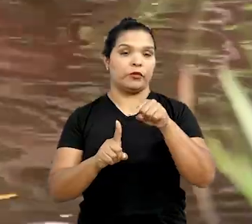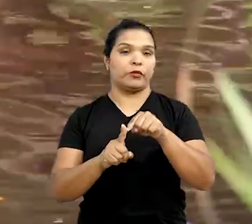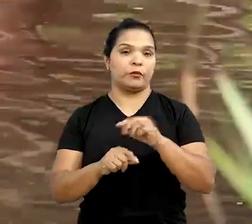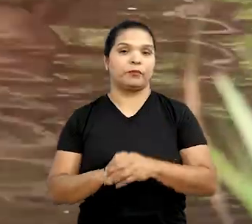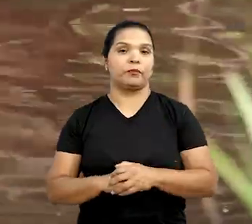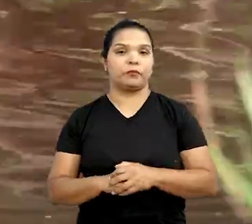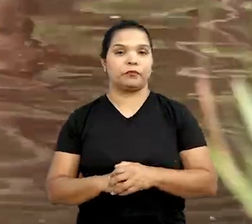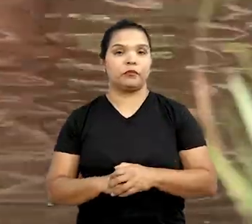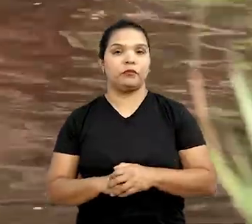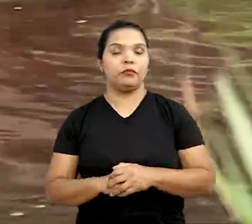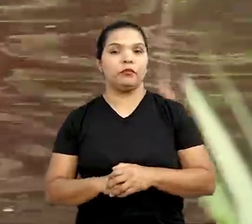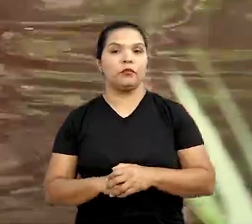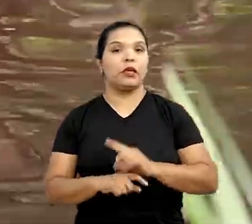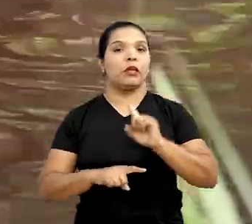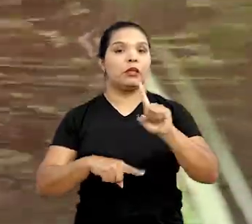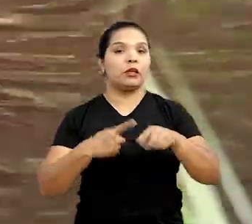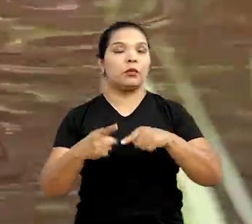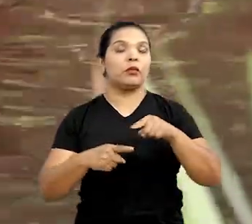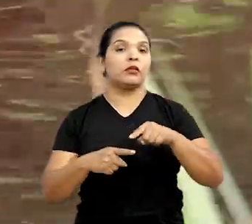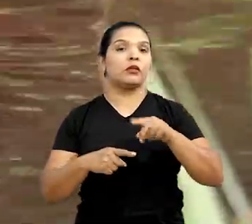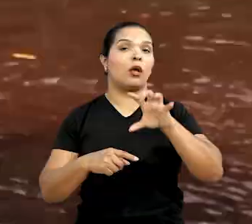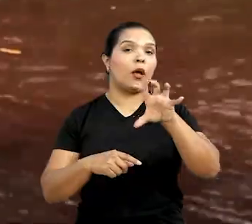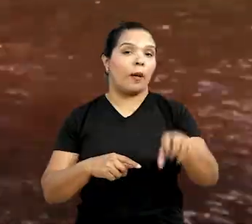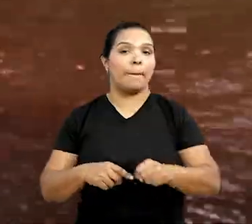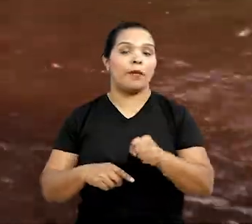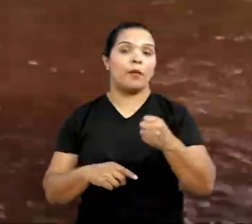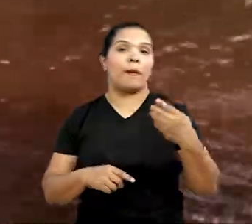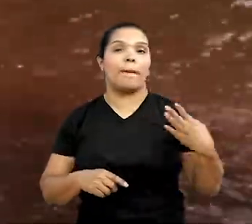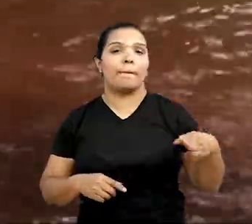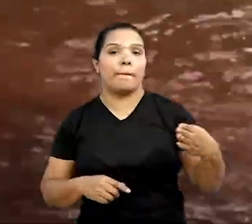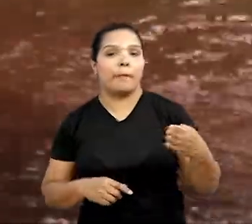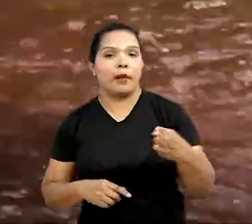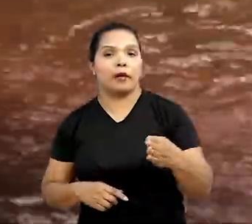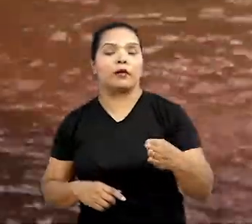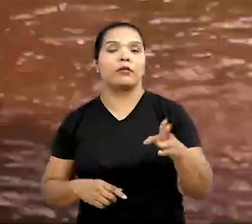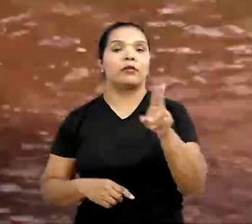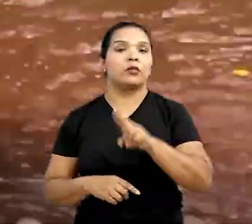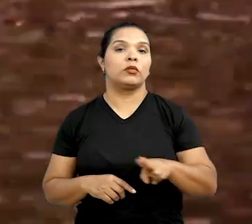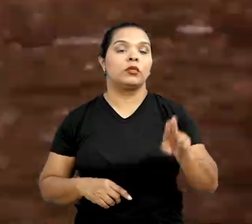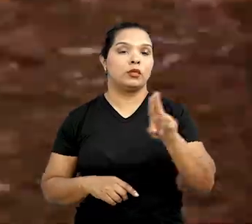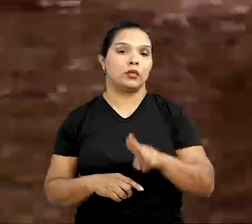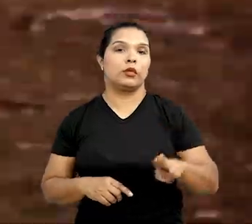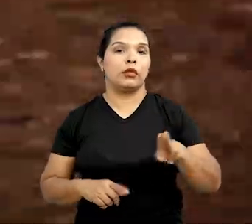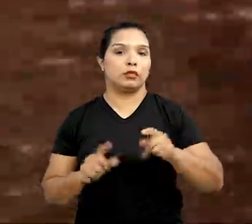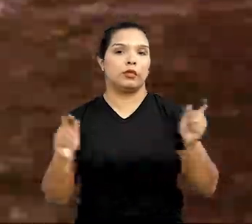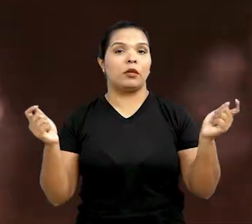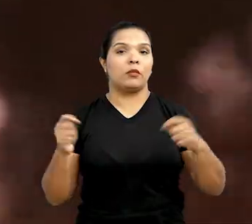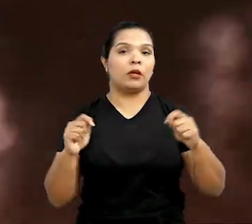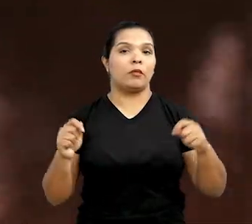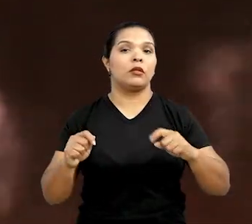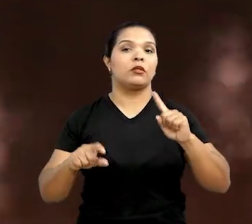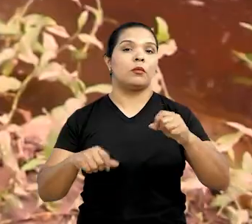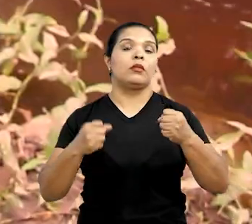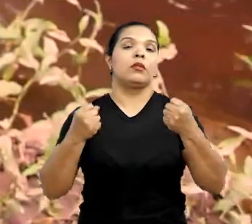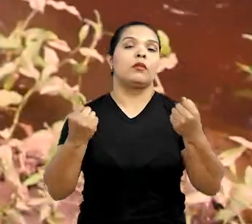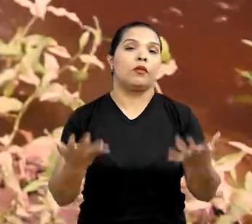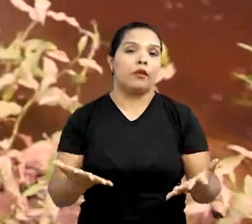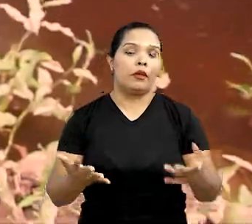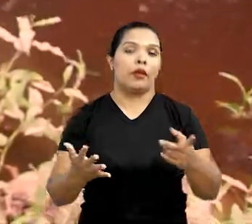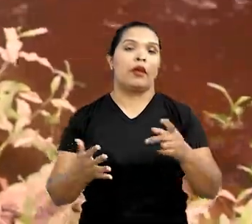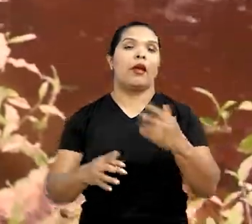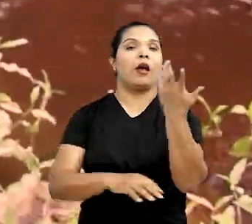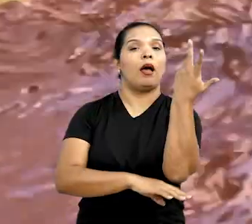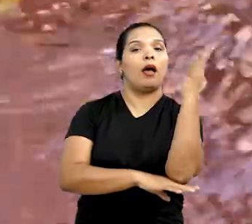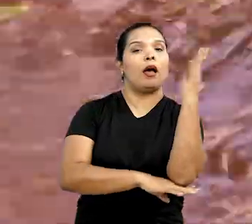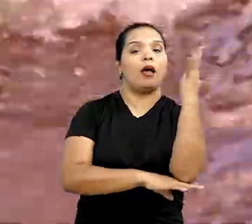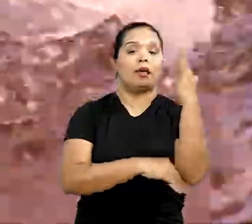de campo, os peixes são coletados com tarrafas e pesca elétrica, utilizando-se um dispositivo que permite a devolução do peixe à